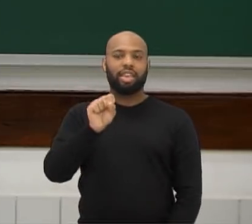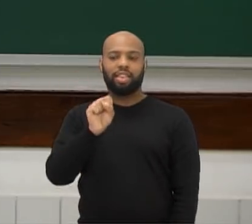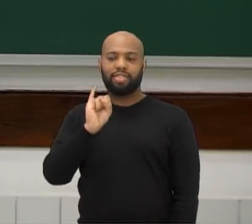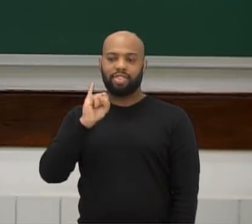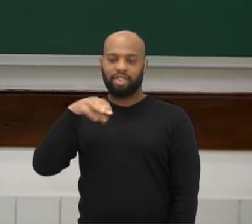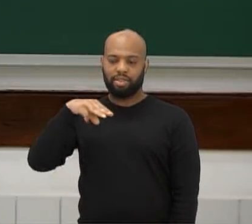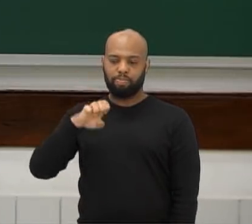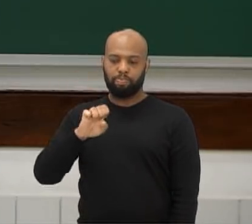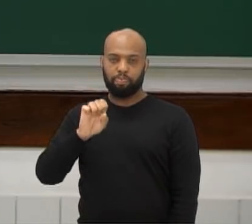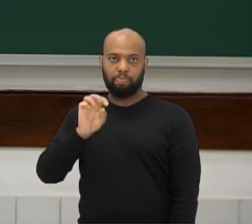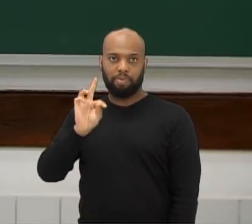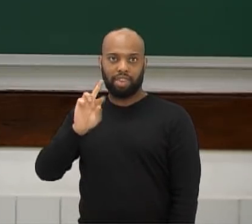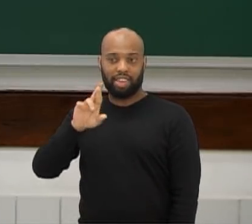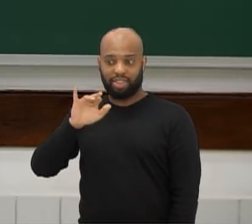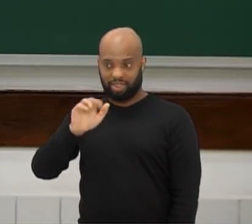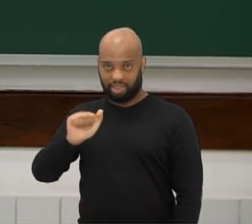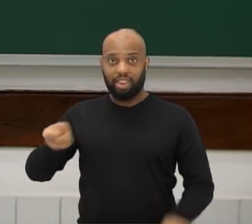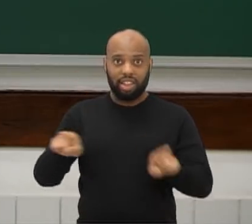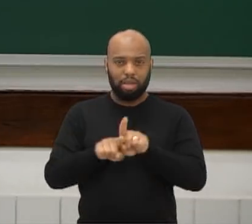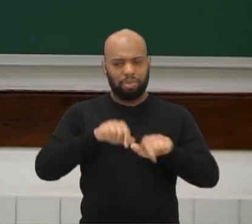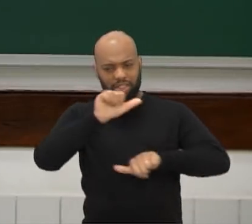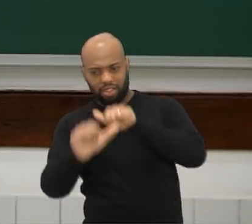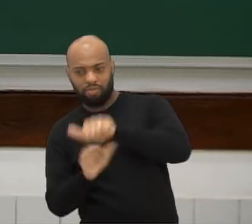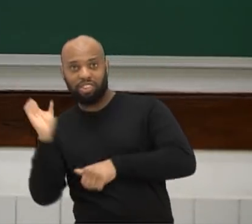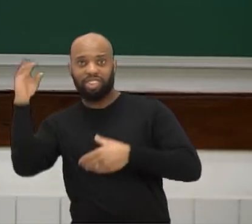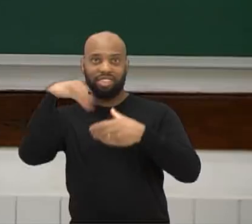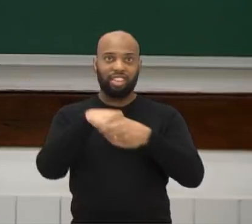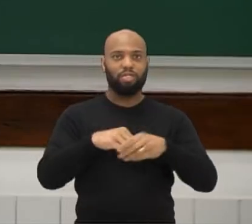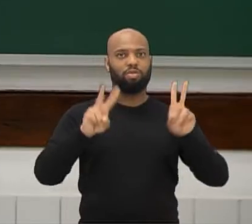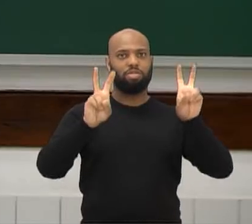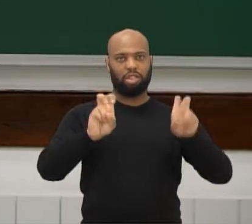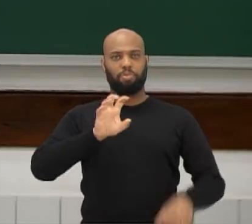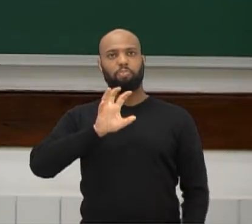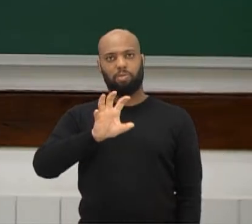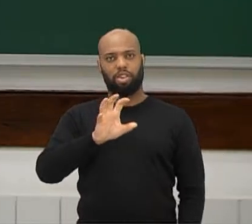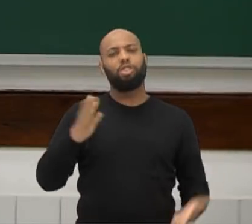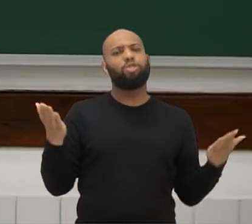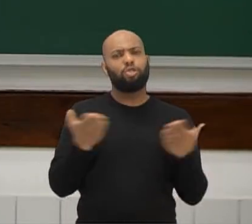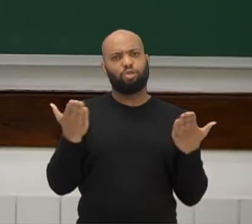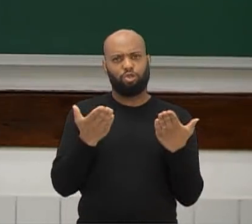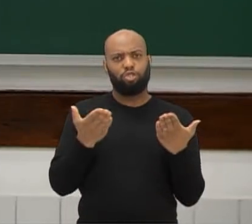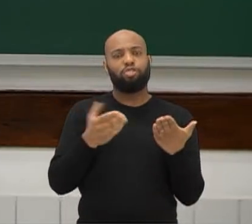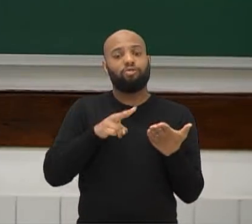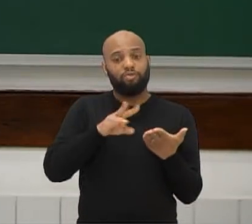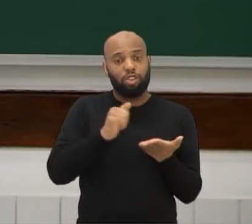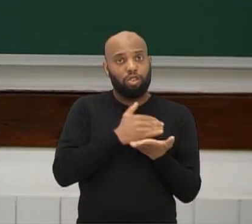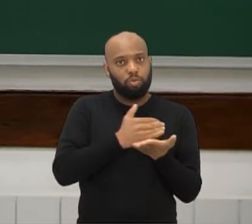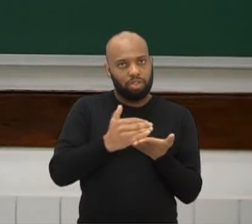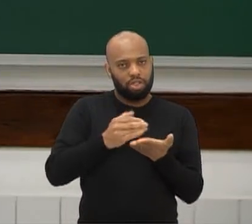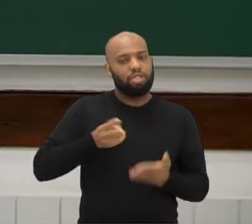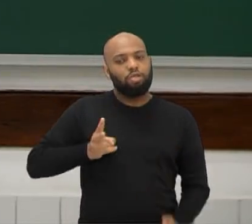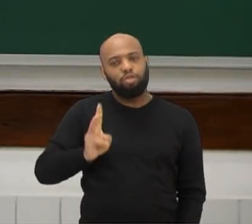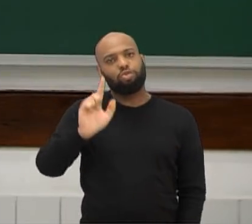suas transformações. Essa é a primeira parte, a gente vai dar continuidade dela aí nas próximas aulas.